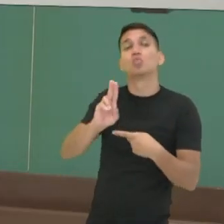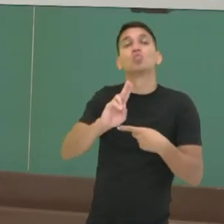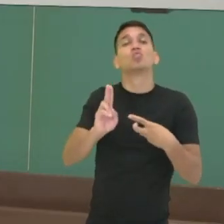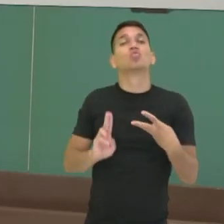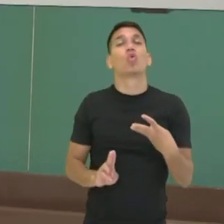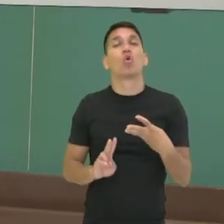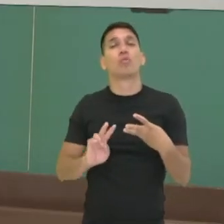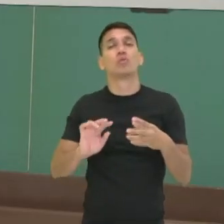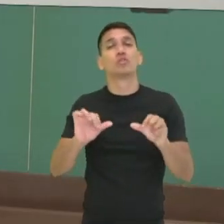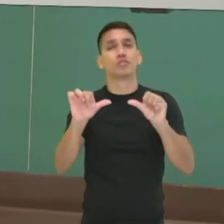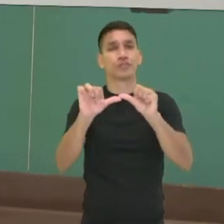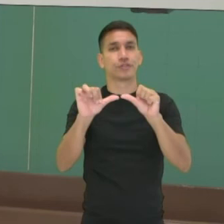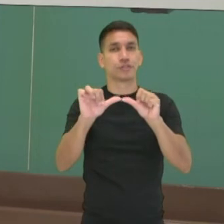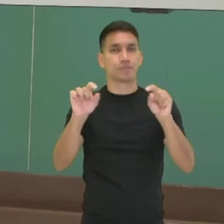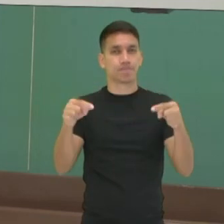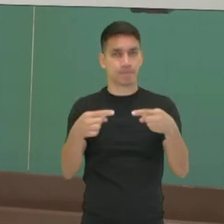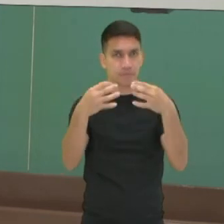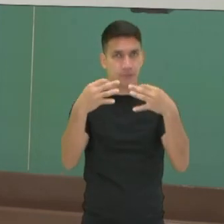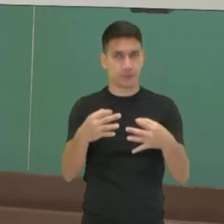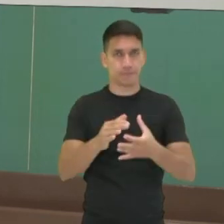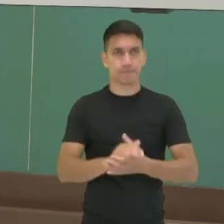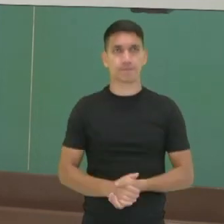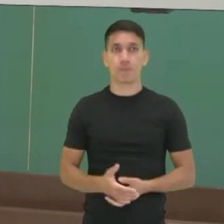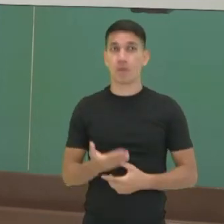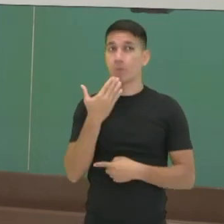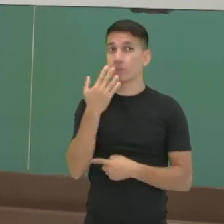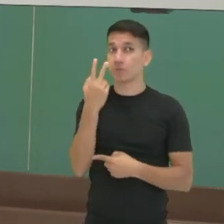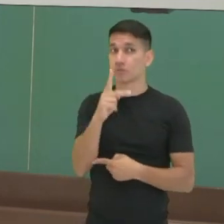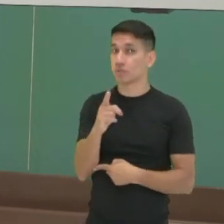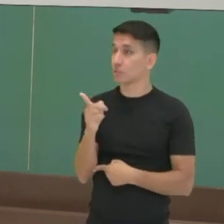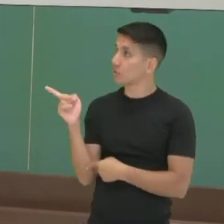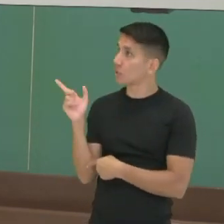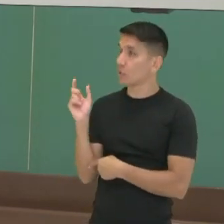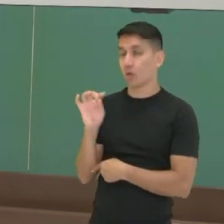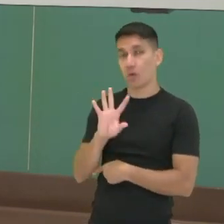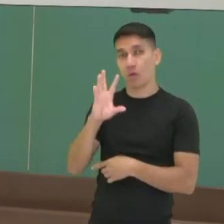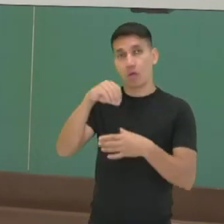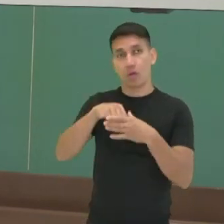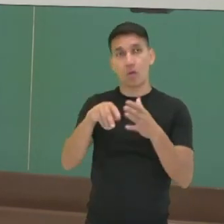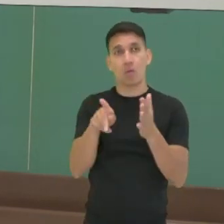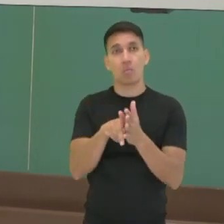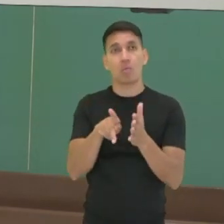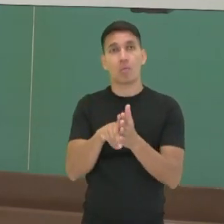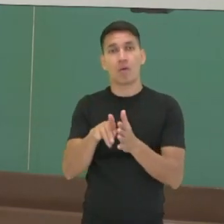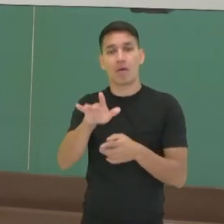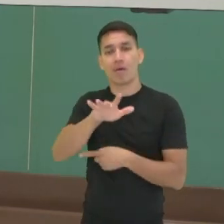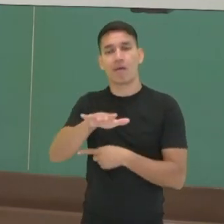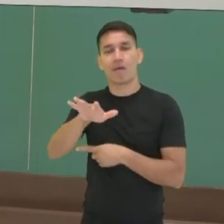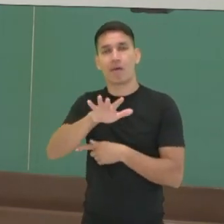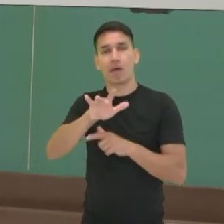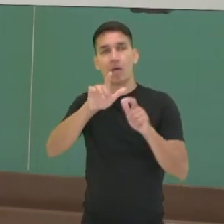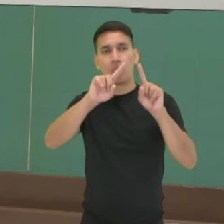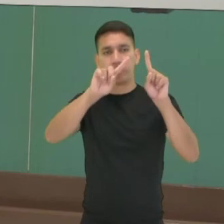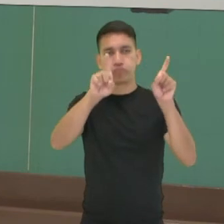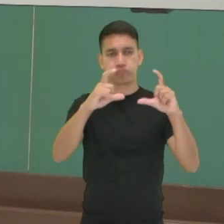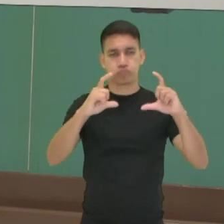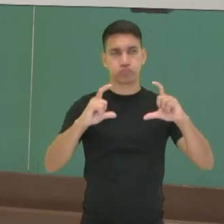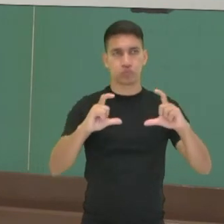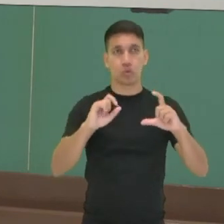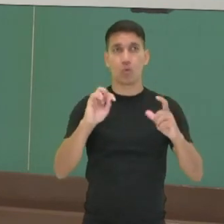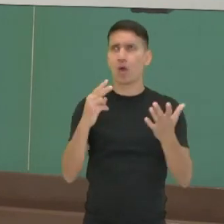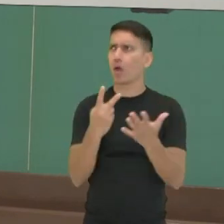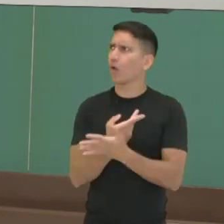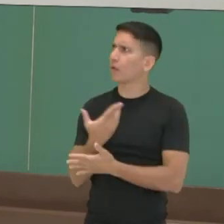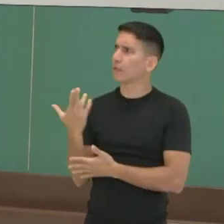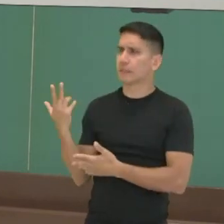simetria correspondente. Eu quero que vocês coloquem dentro desse espaço se com esse triângulo aconteceu